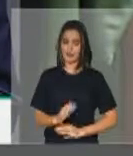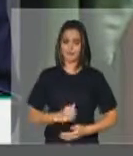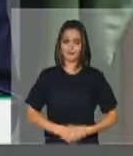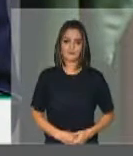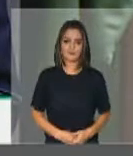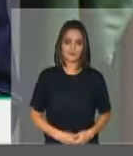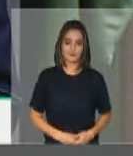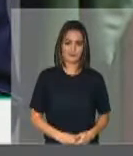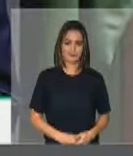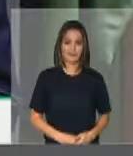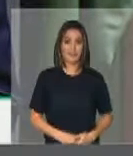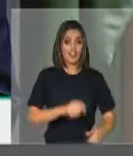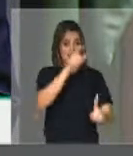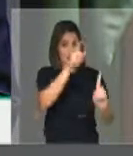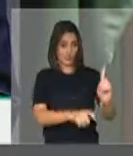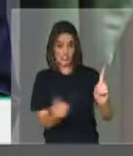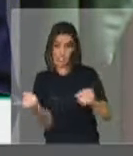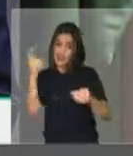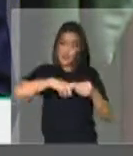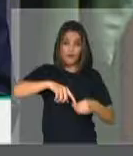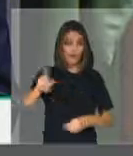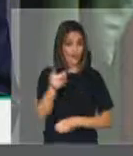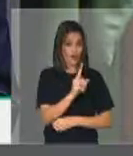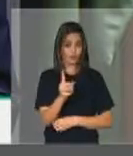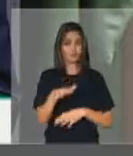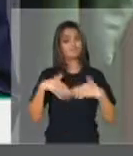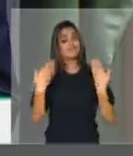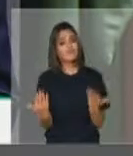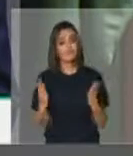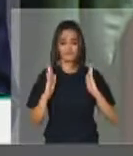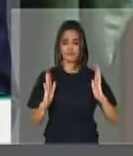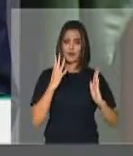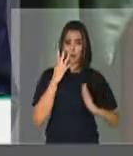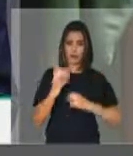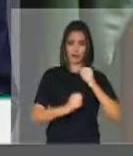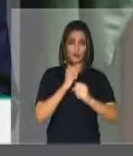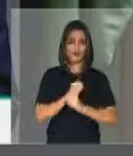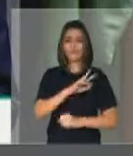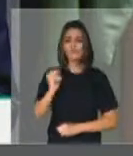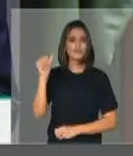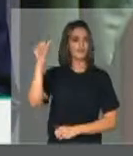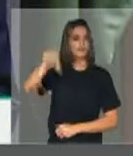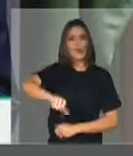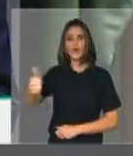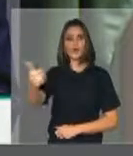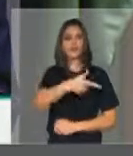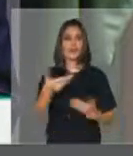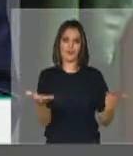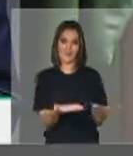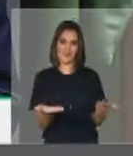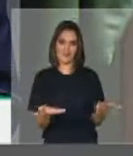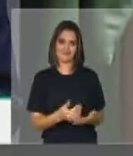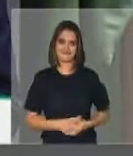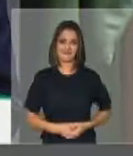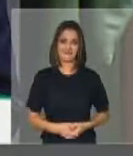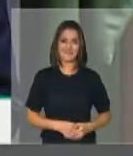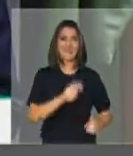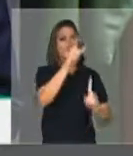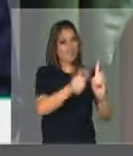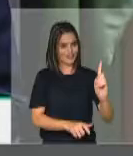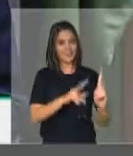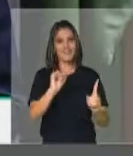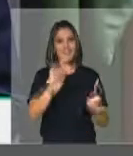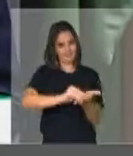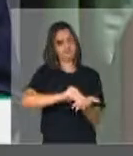renovação, sua ausência fará a próxima legislatura muito pior do que essa que nós estamos terminando. Você